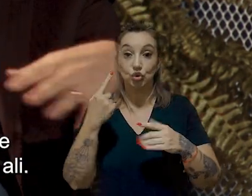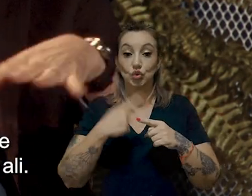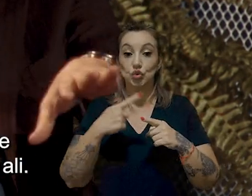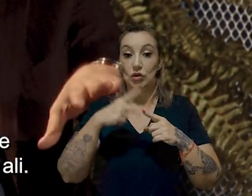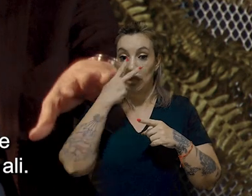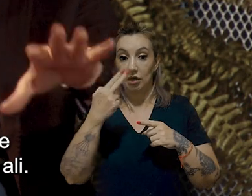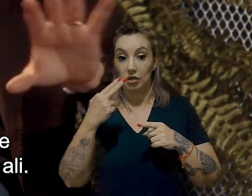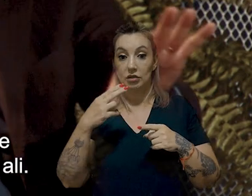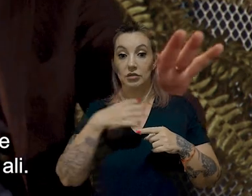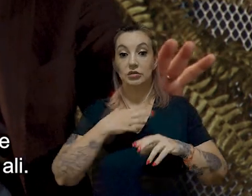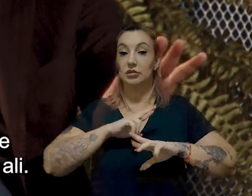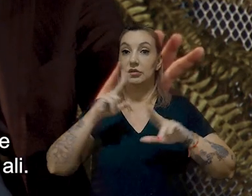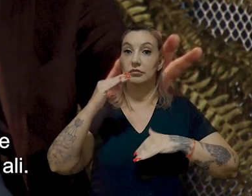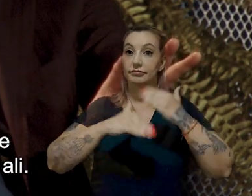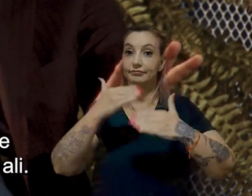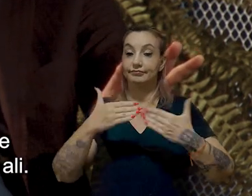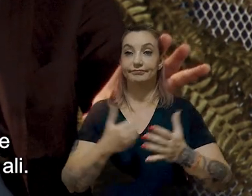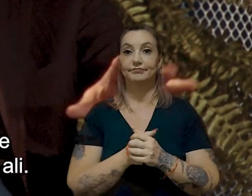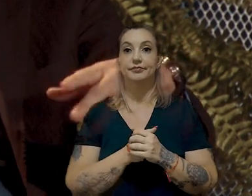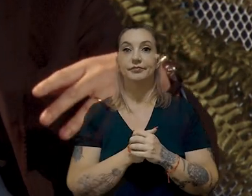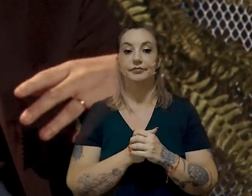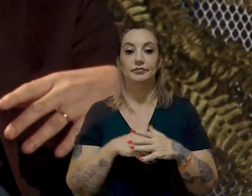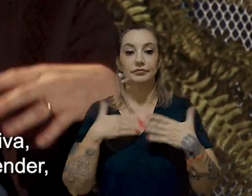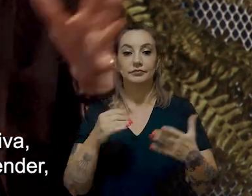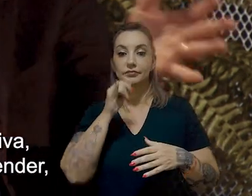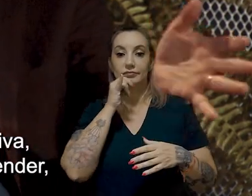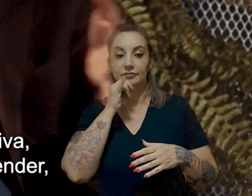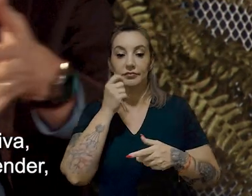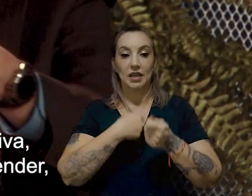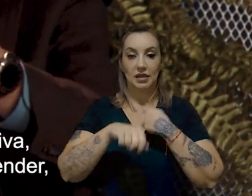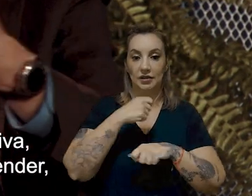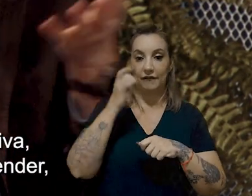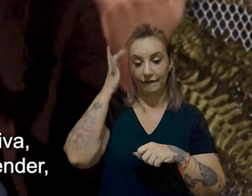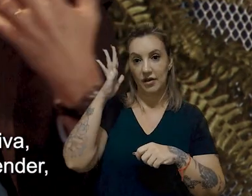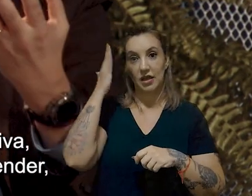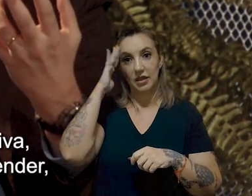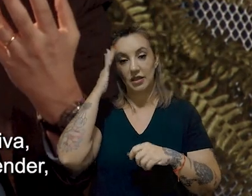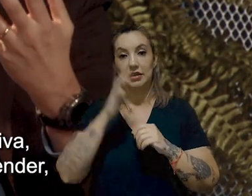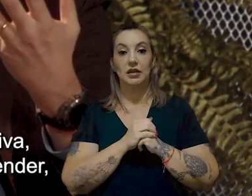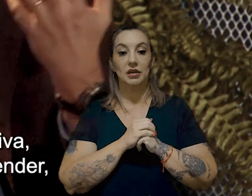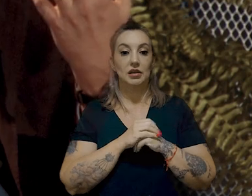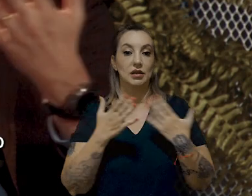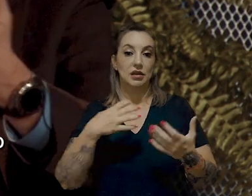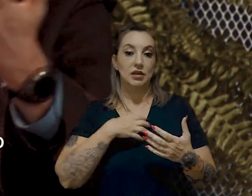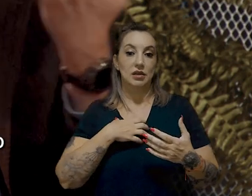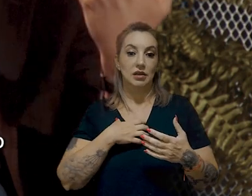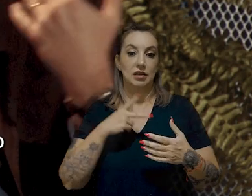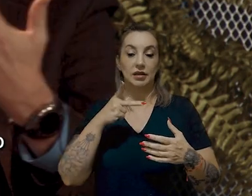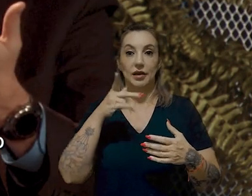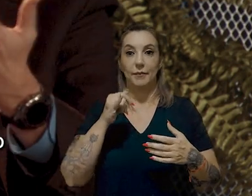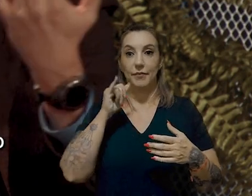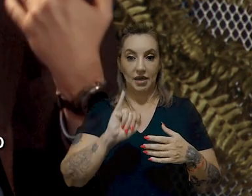sozinha porque achou uma forma diferente de fazer aquele processo produtivo ali eh um exemplo que eu dou na área administrativa que é mais fácil de todo mundo aqui entender sei lá hoje a